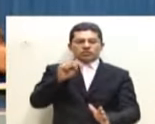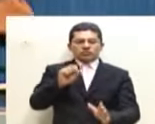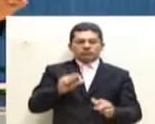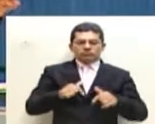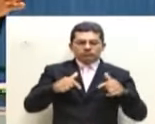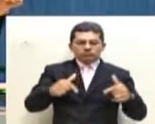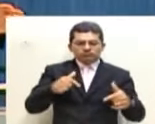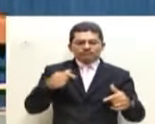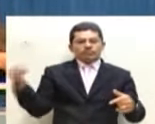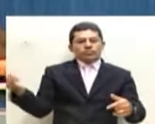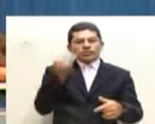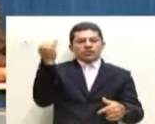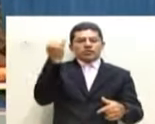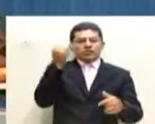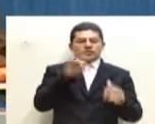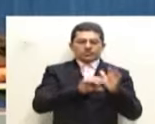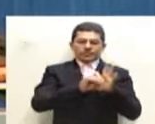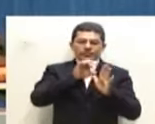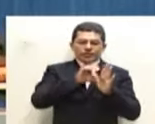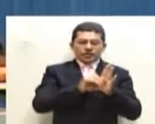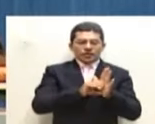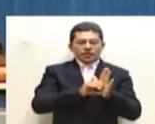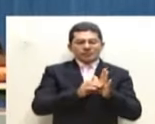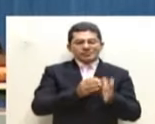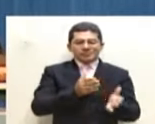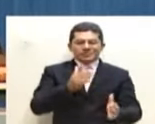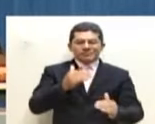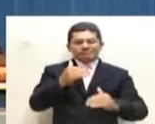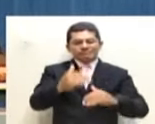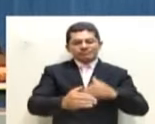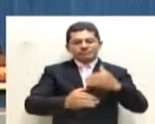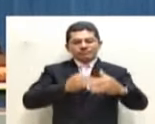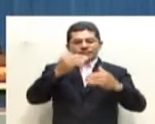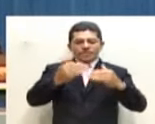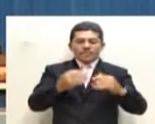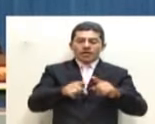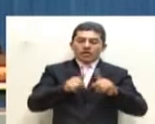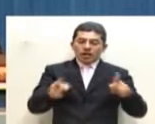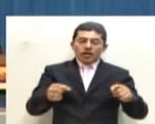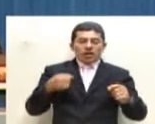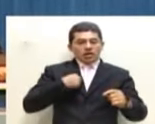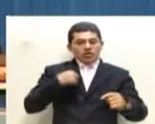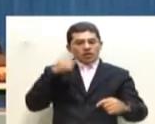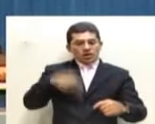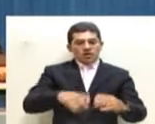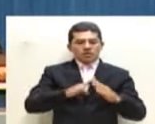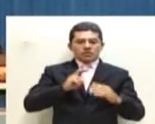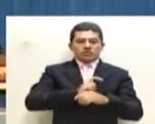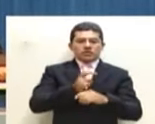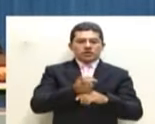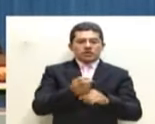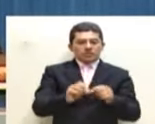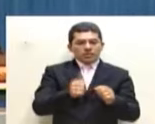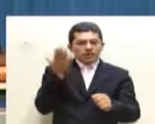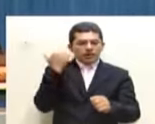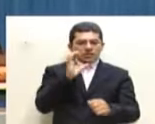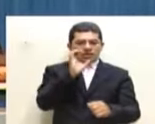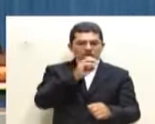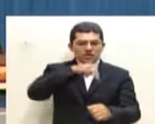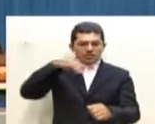vamos consolidando posições, mas é importante, e essa minha passagem pelo Parlamento, pela Câmara de Manaus, pela